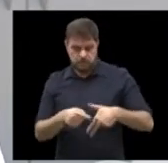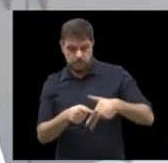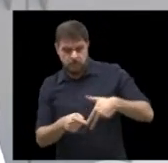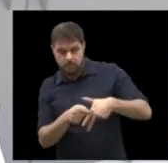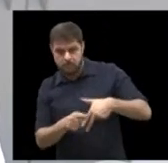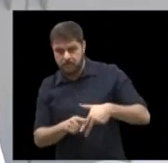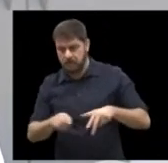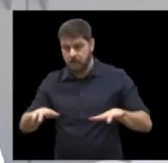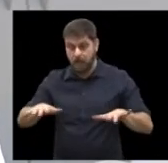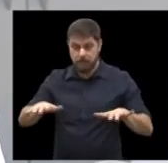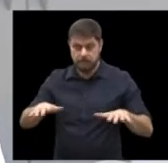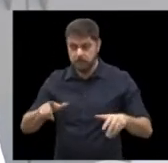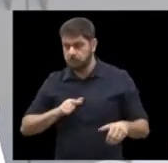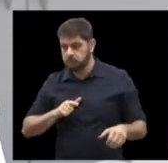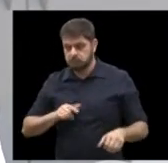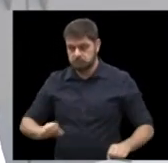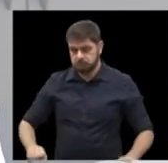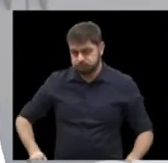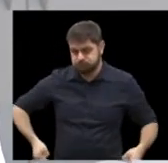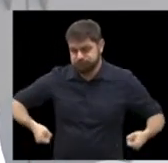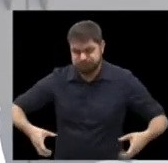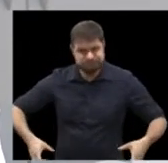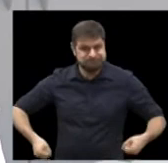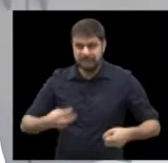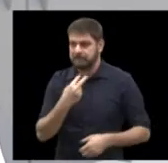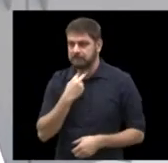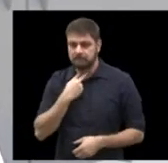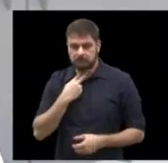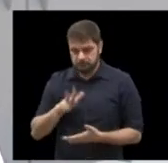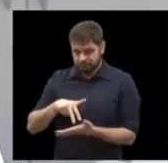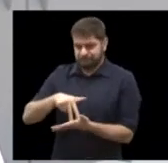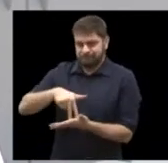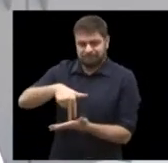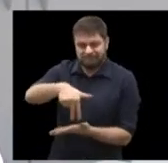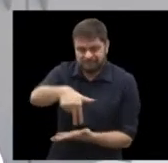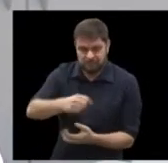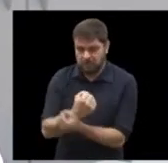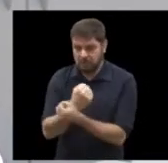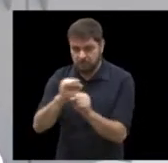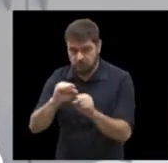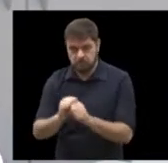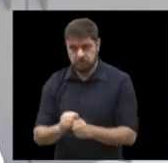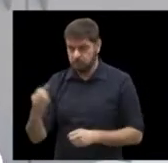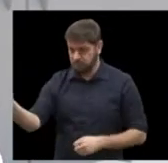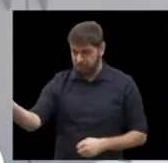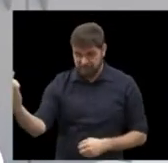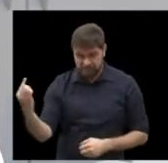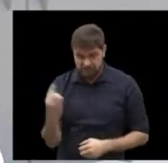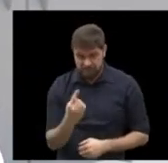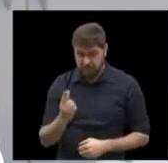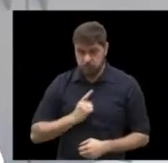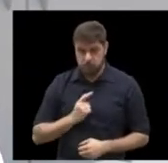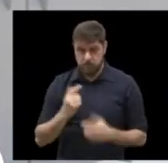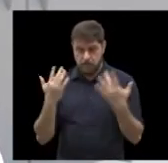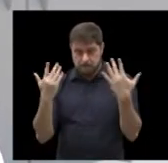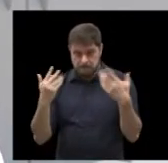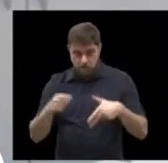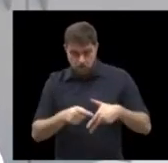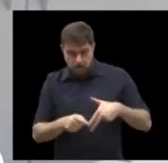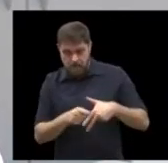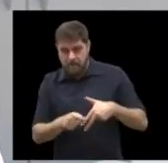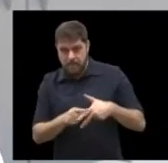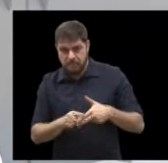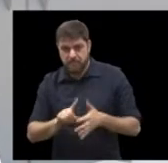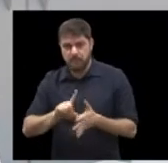se locomover sem dependência. E quando ele chegou pra gente, ele tinha os 4 membros paralisados e saiu